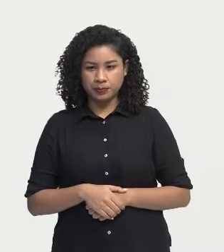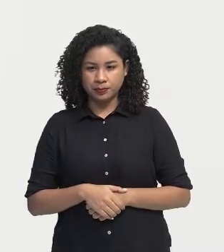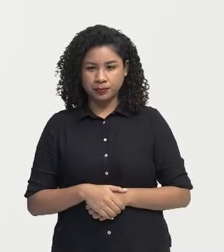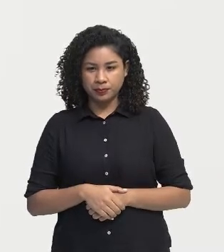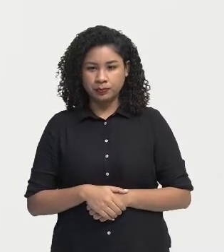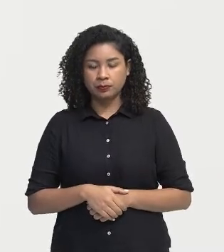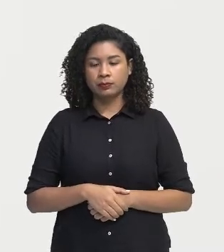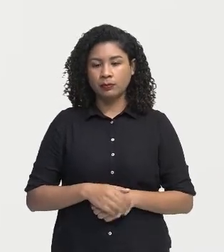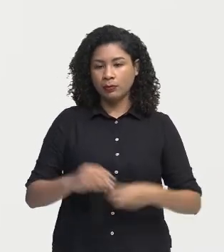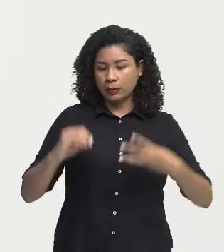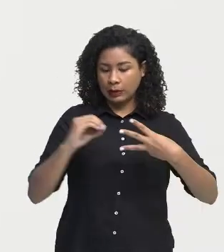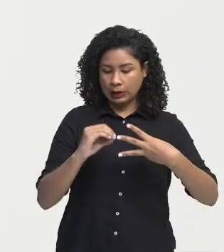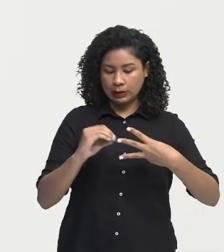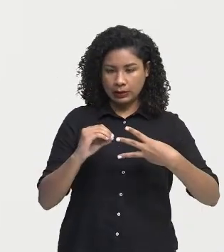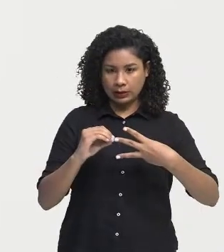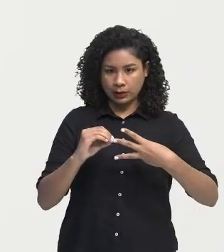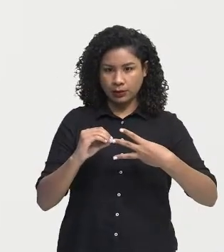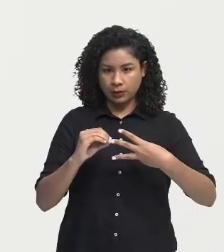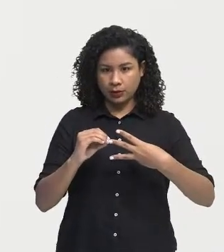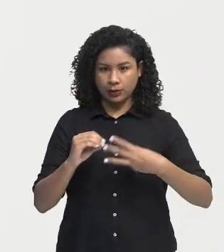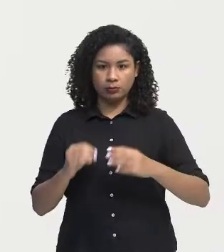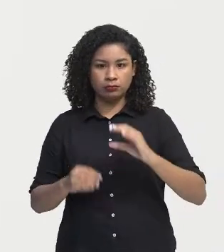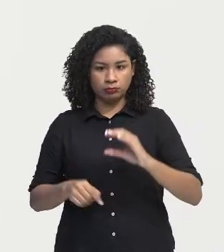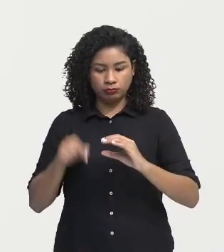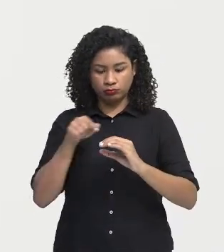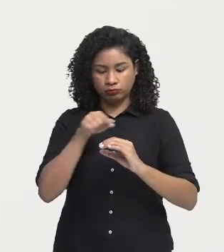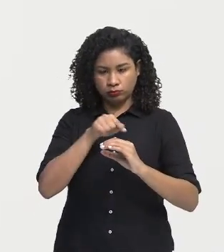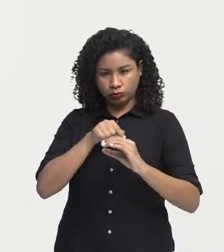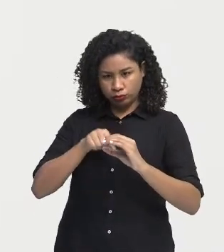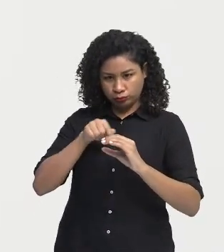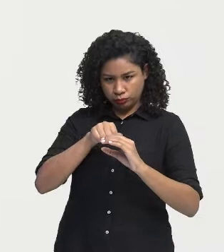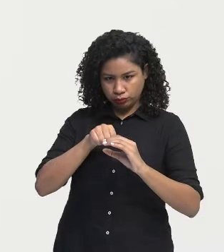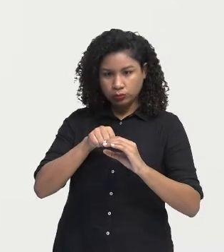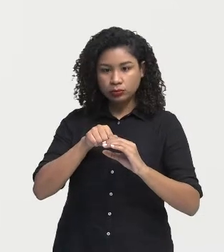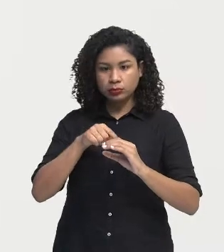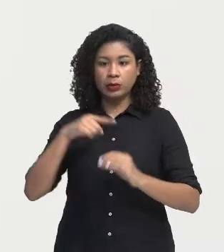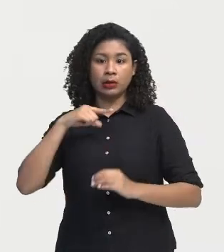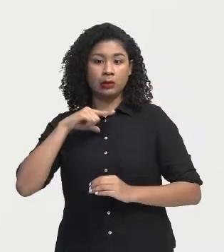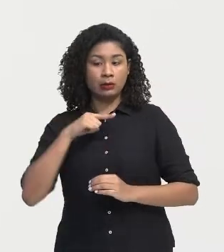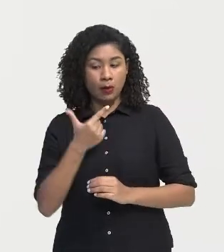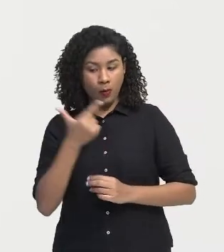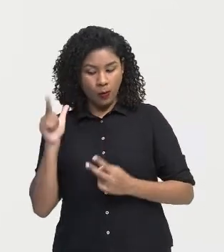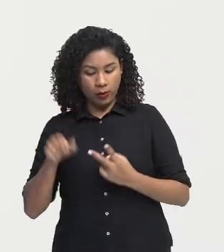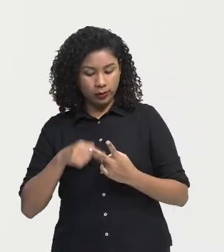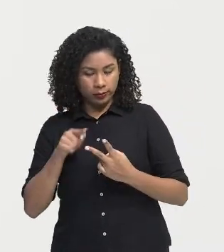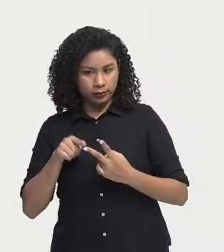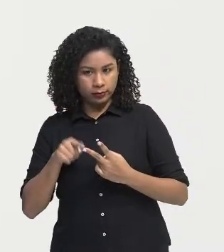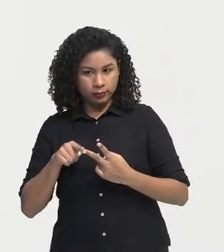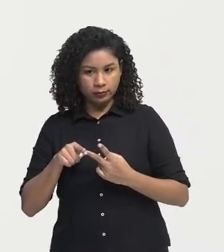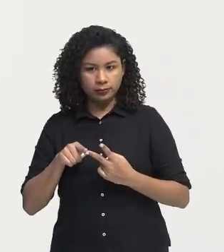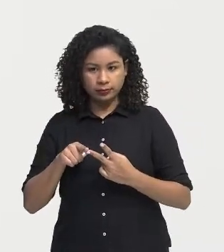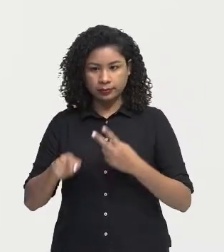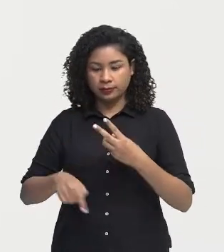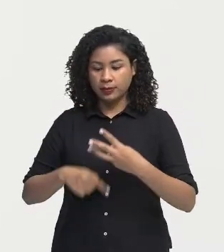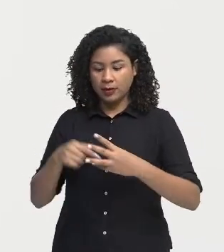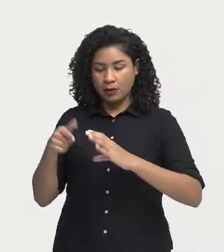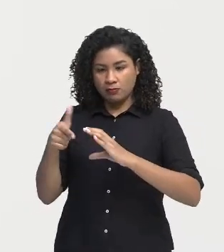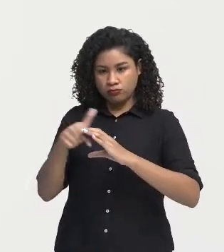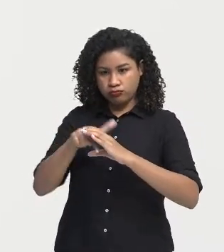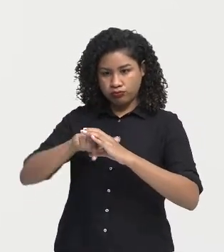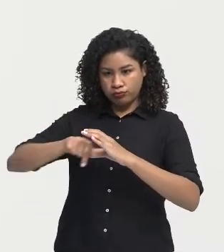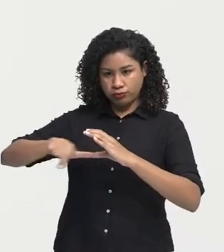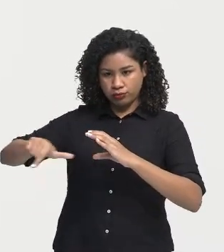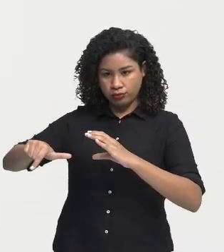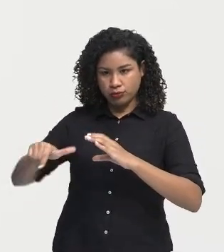Nós já vimos nas aulas anteriores que as células eucariontes, elas apresentam o quê? Carioteca. A